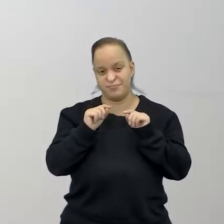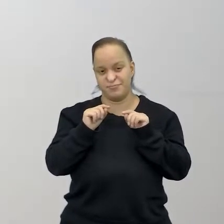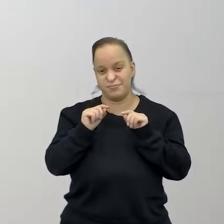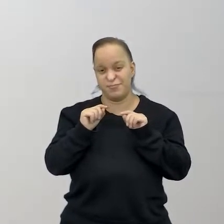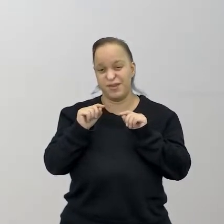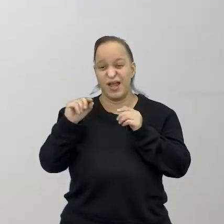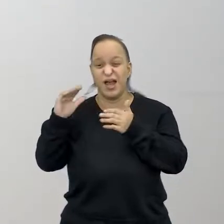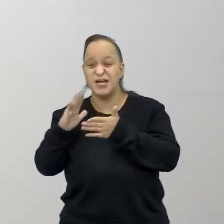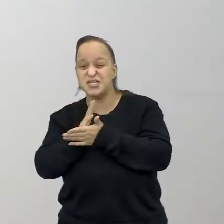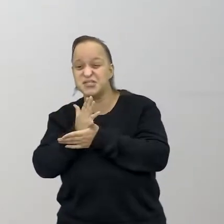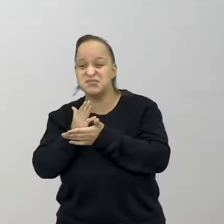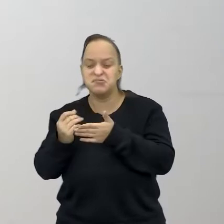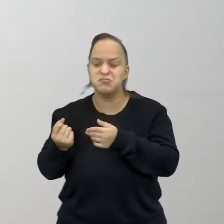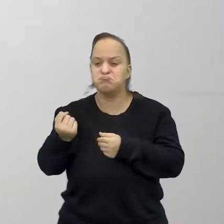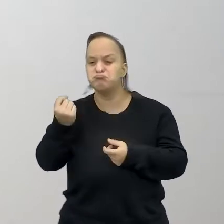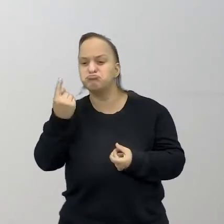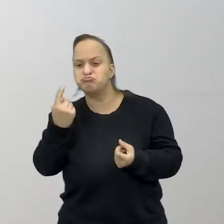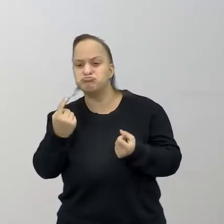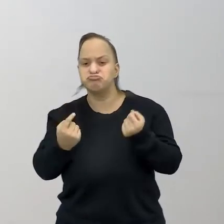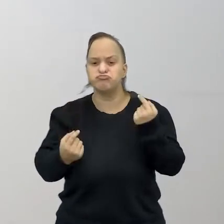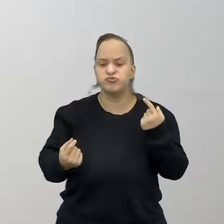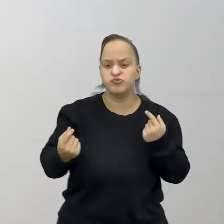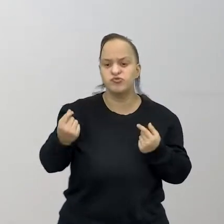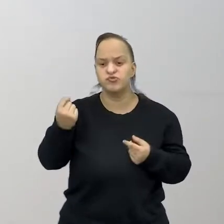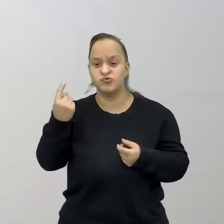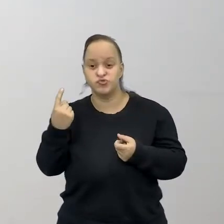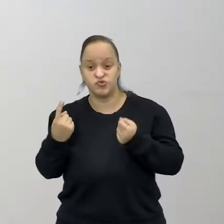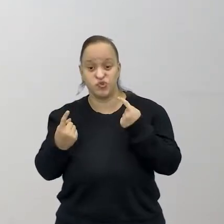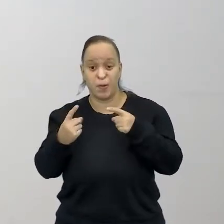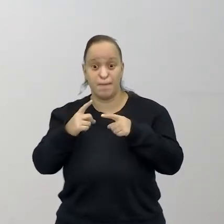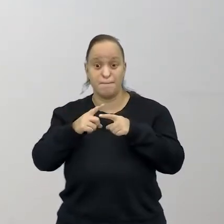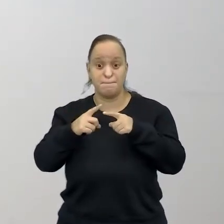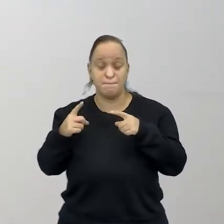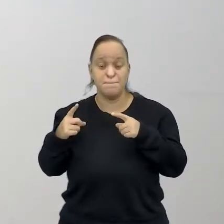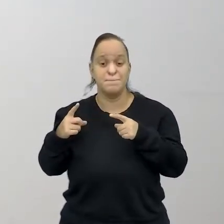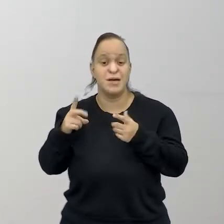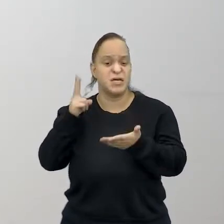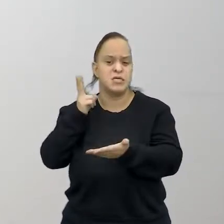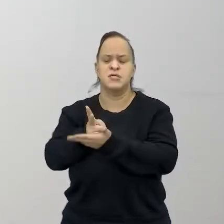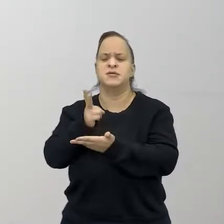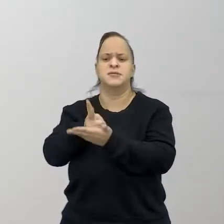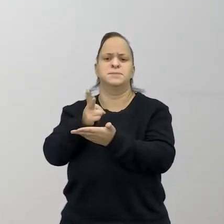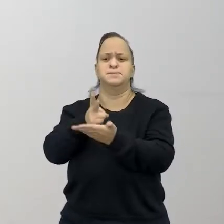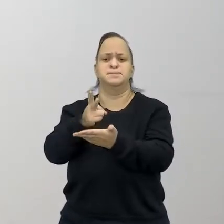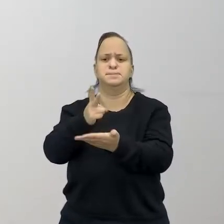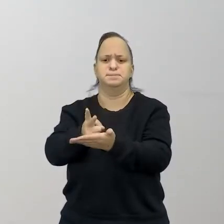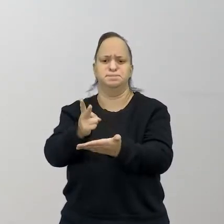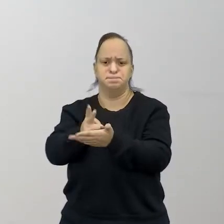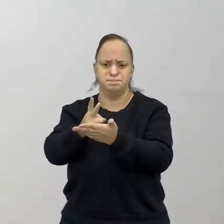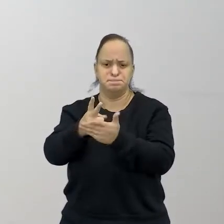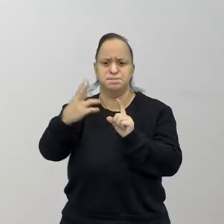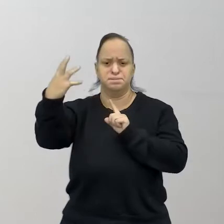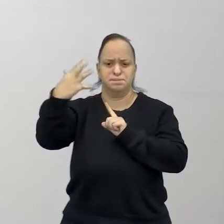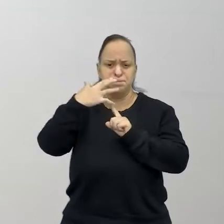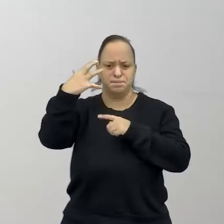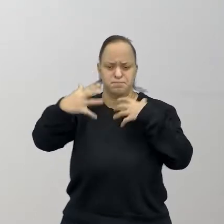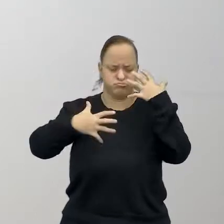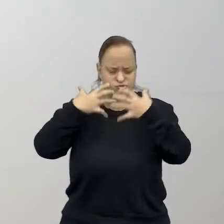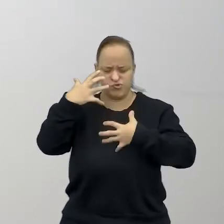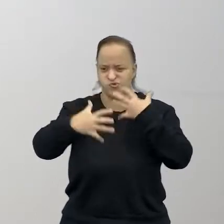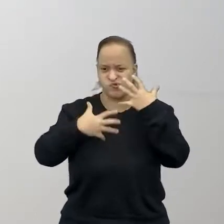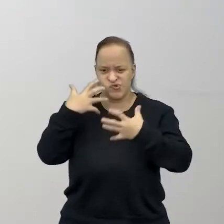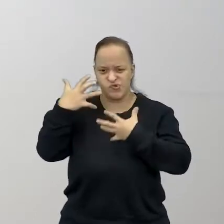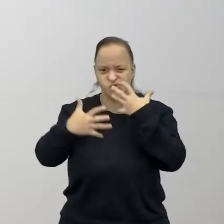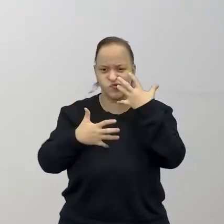pontuais, mas processos constantes. E, principalmente, eles começam a atrapalhar a pessoa a viver a vida dela, a ter uma